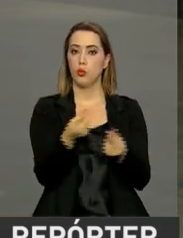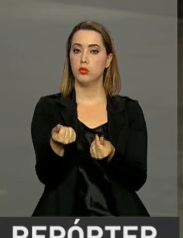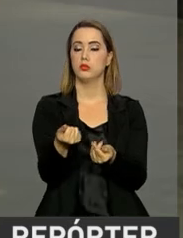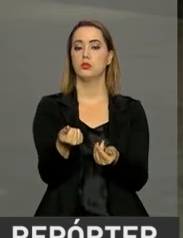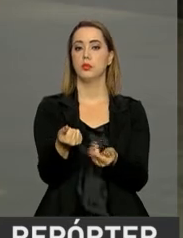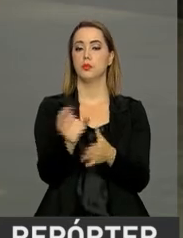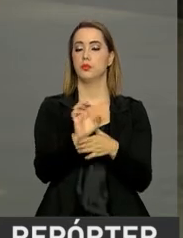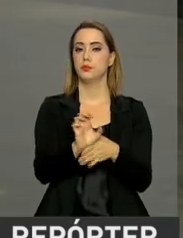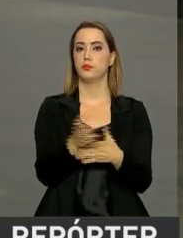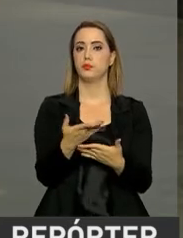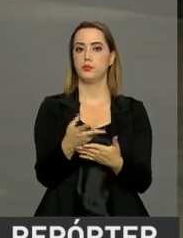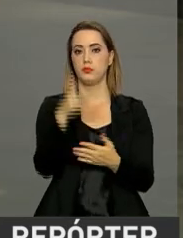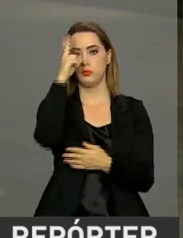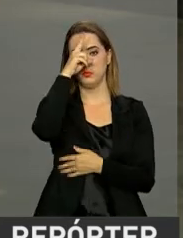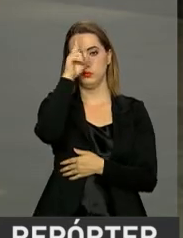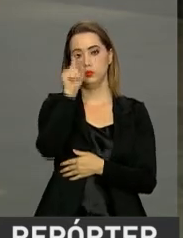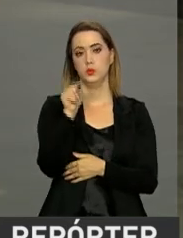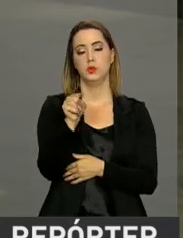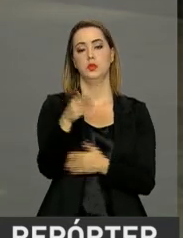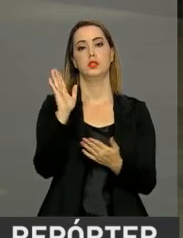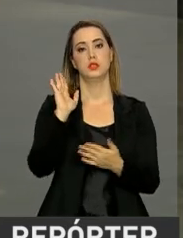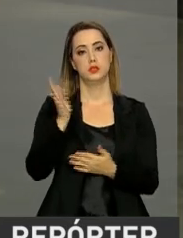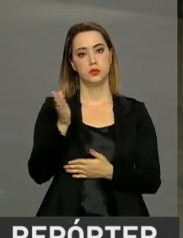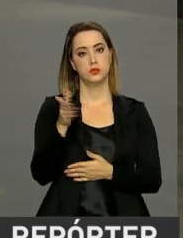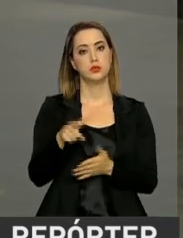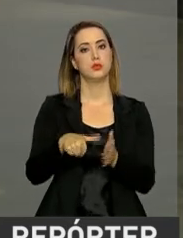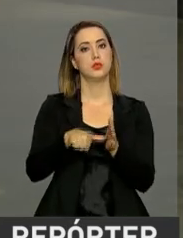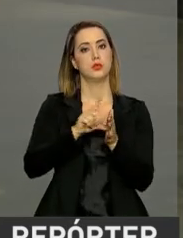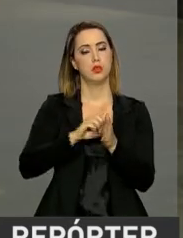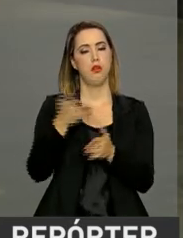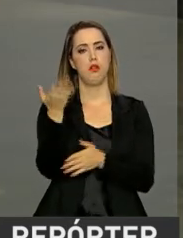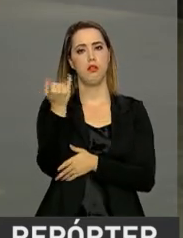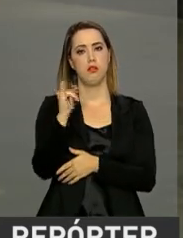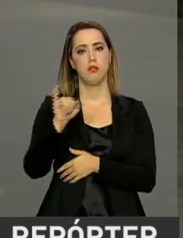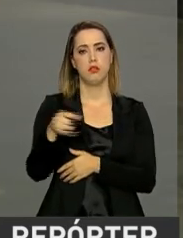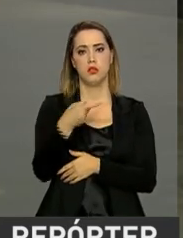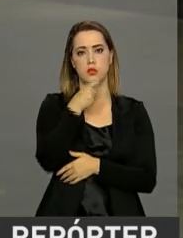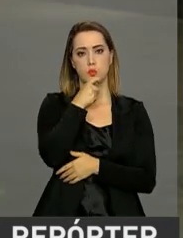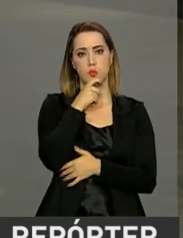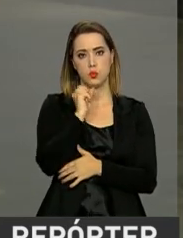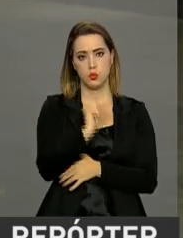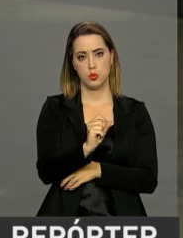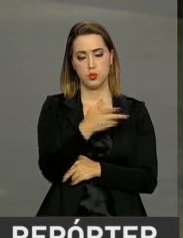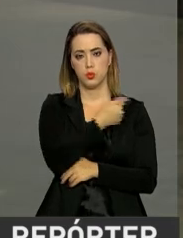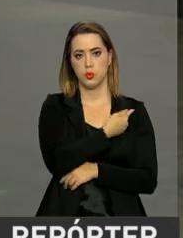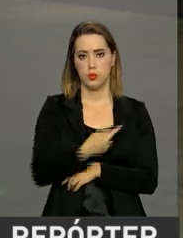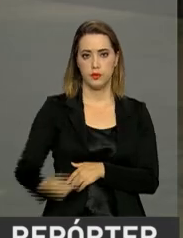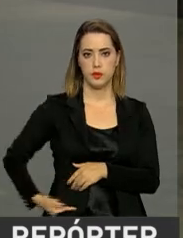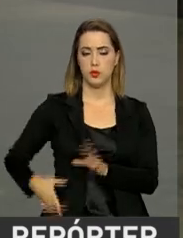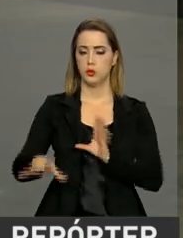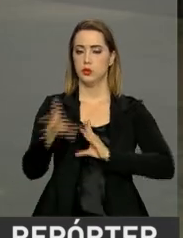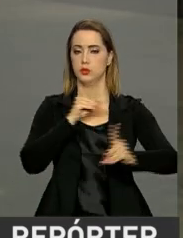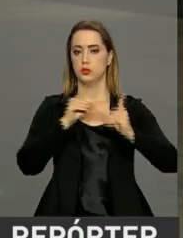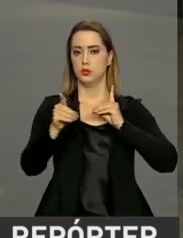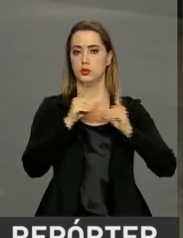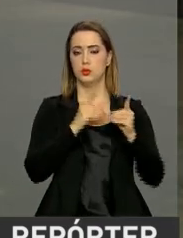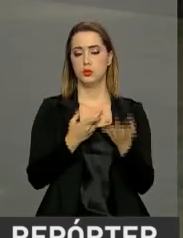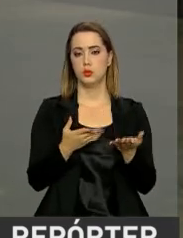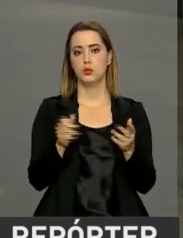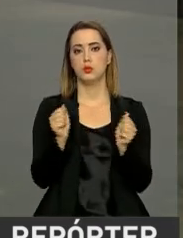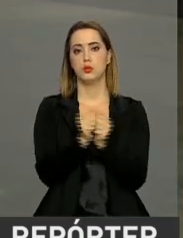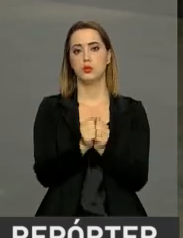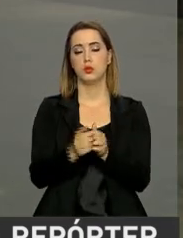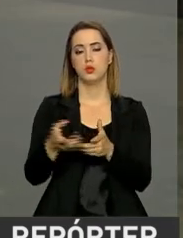estados. Lembrando que este formato já foi adotado em julho, quando os governadores discutiram com o governo federal